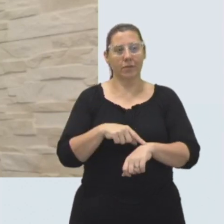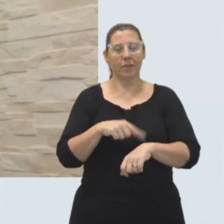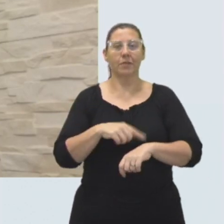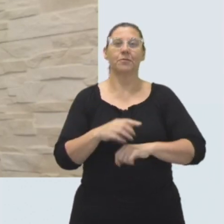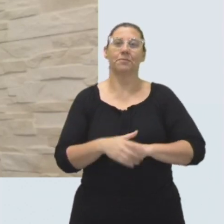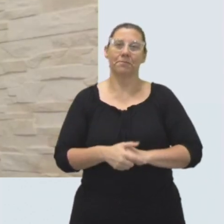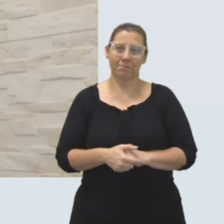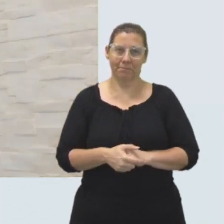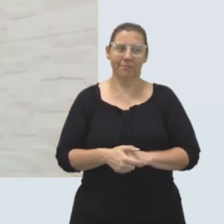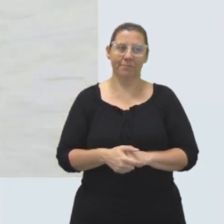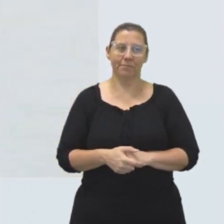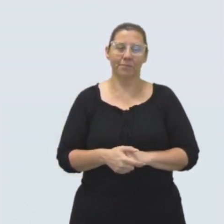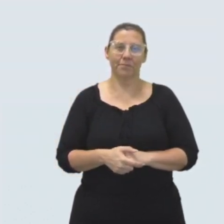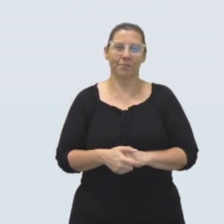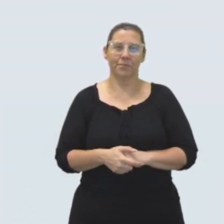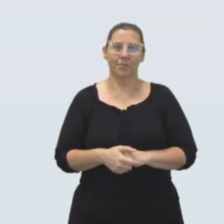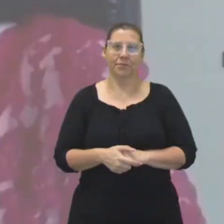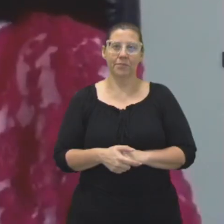nosso momento.